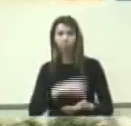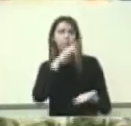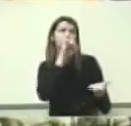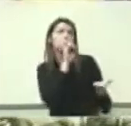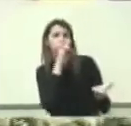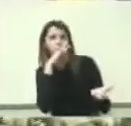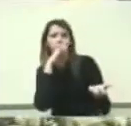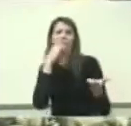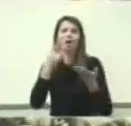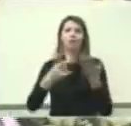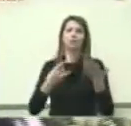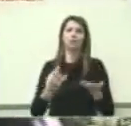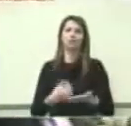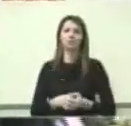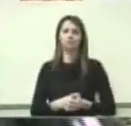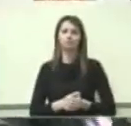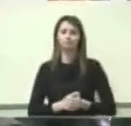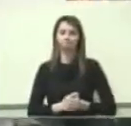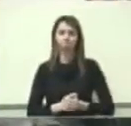álcool